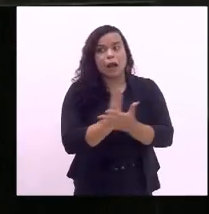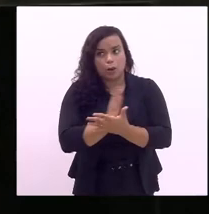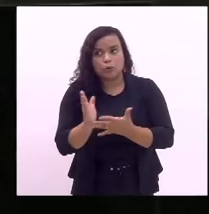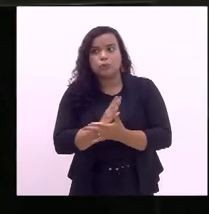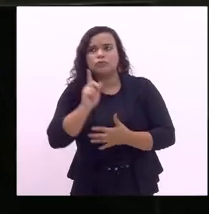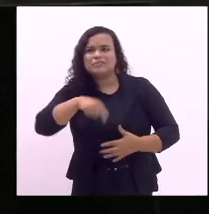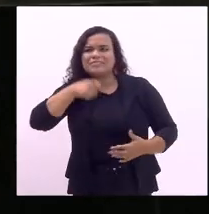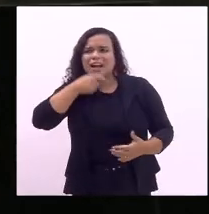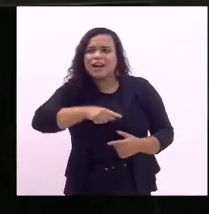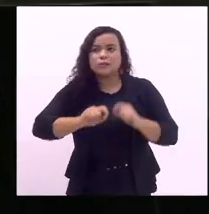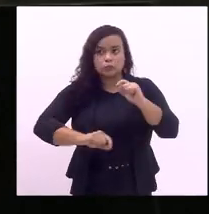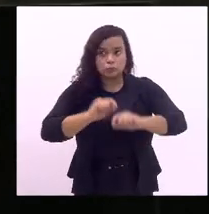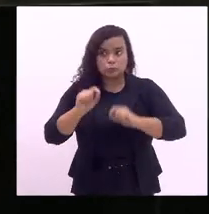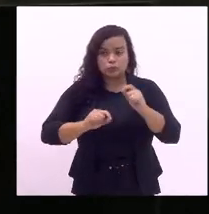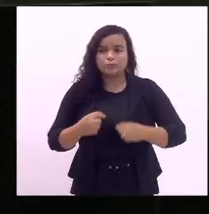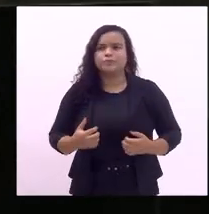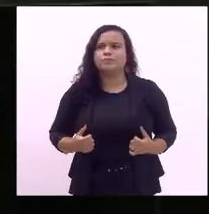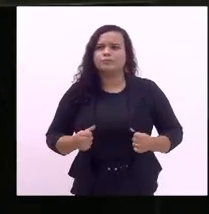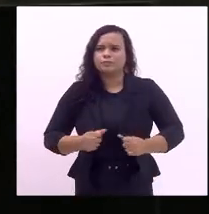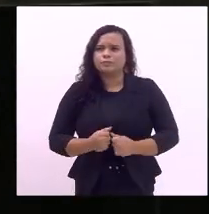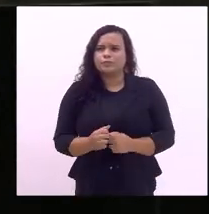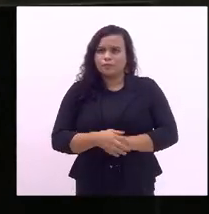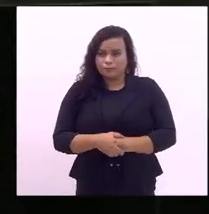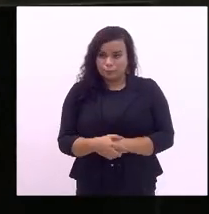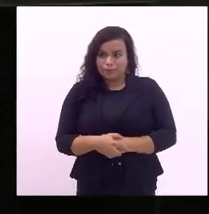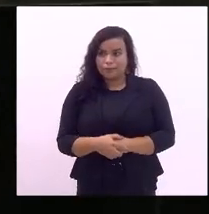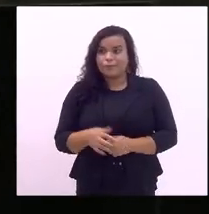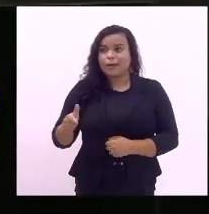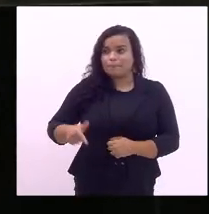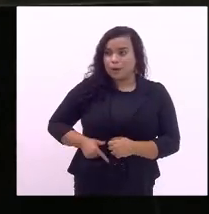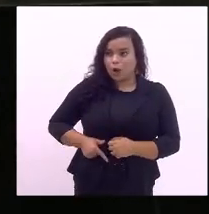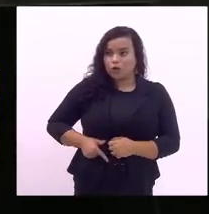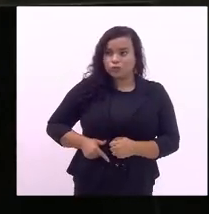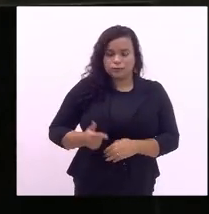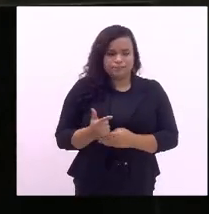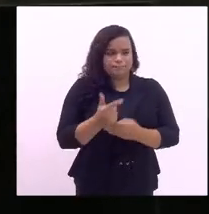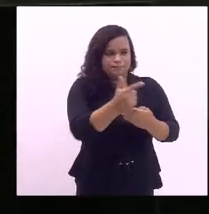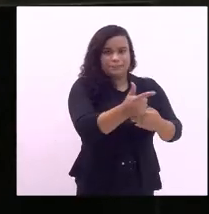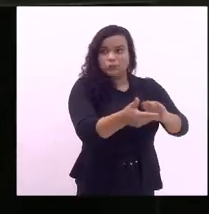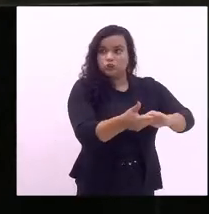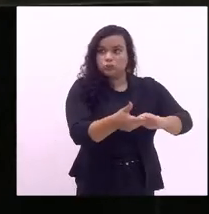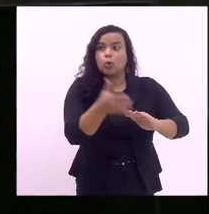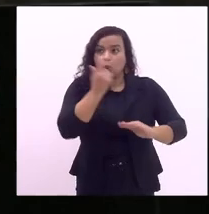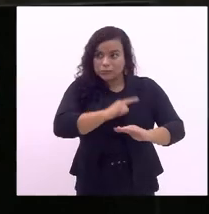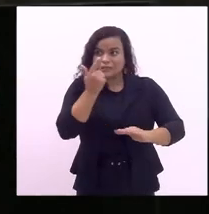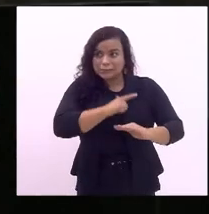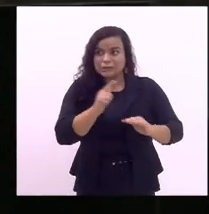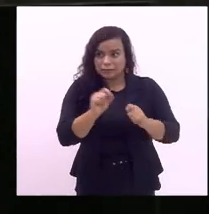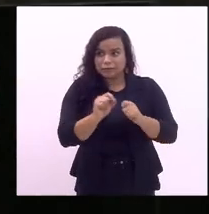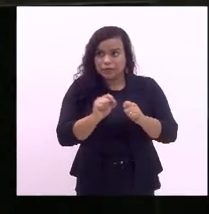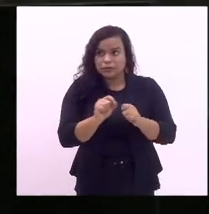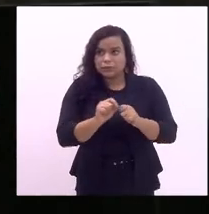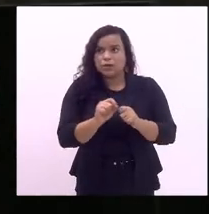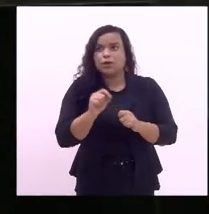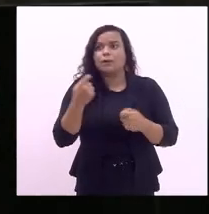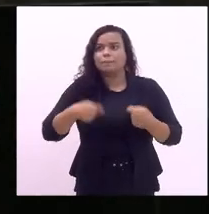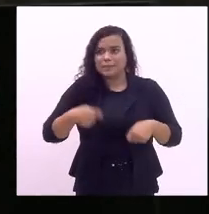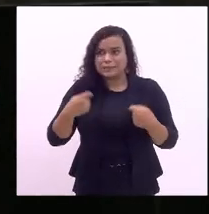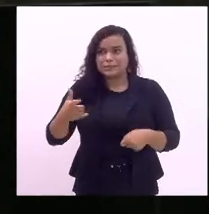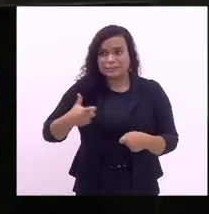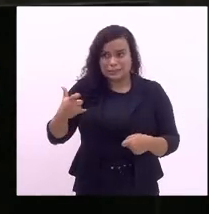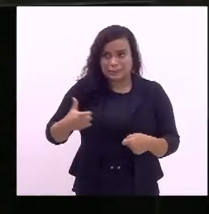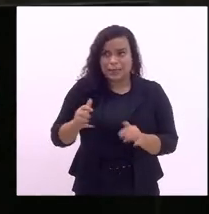muito engraçado. Para tirar um porte de arma, para você requisitar, você tem que ter, no mínimo,